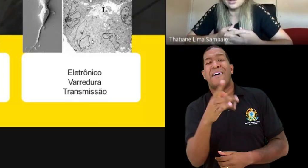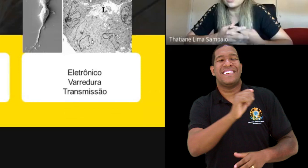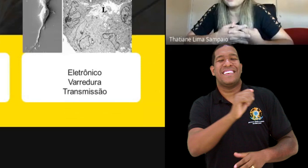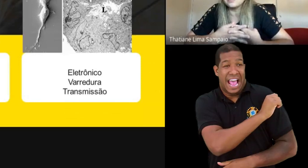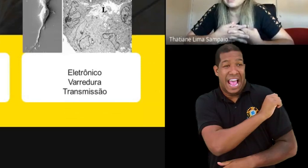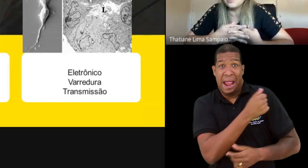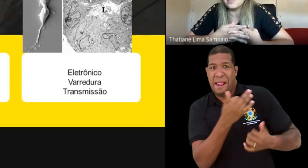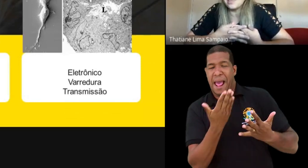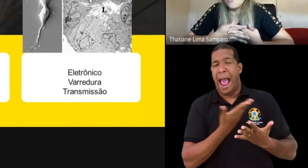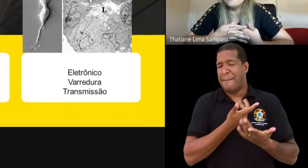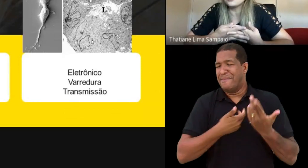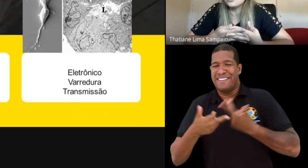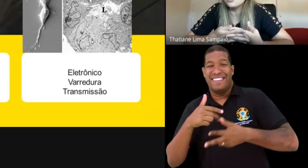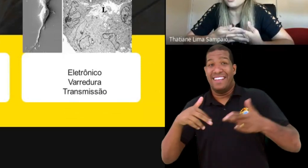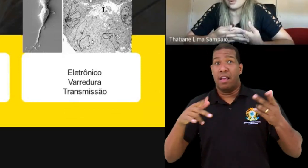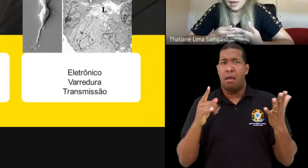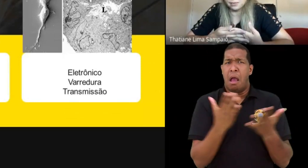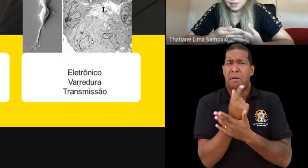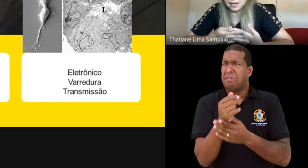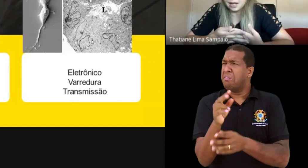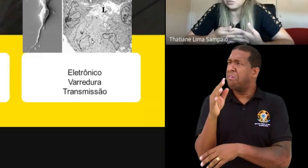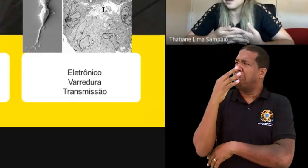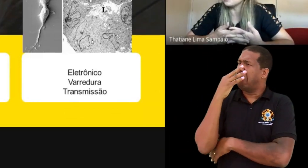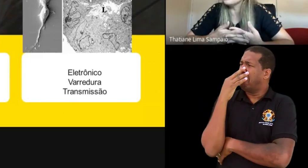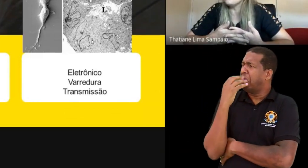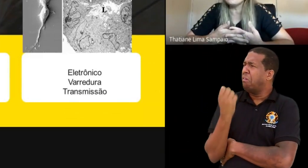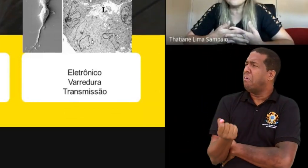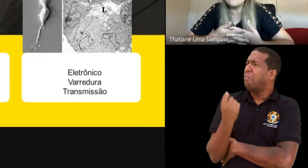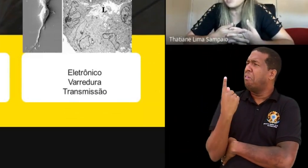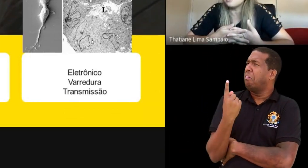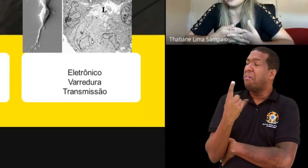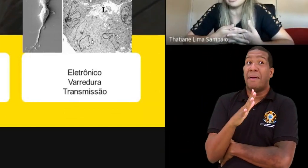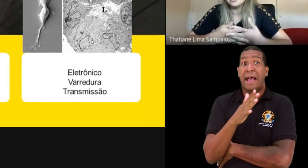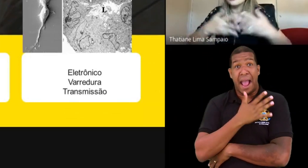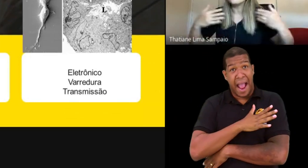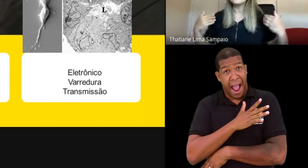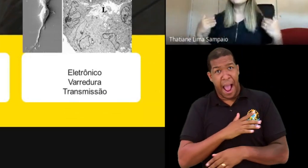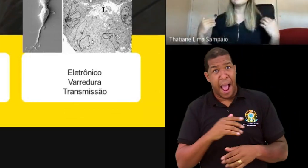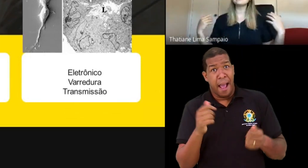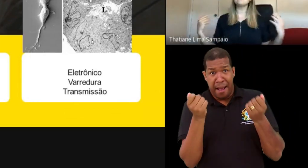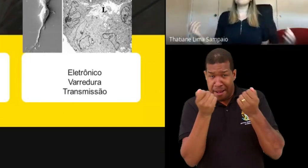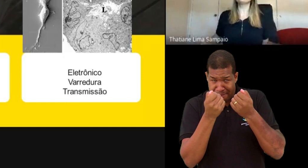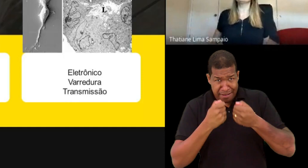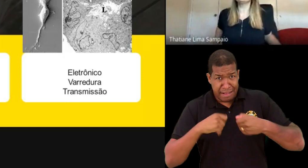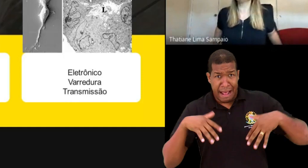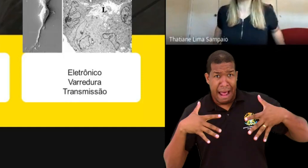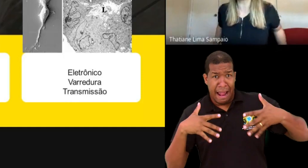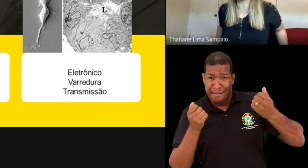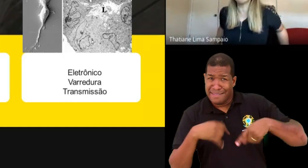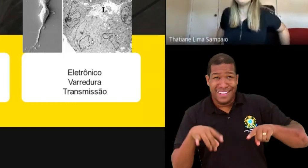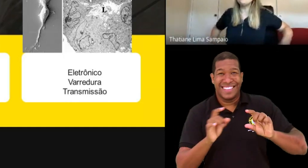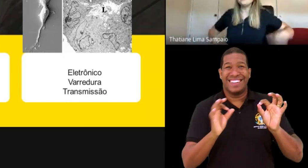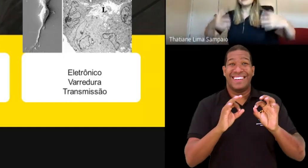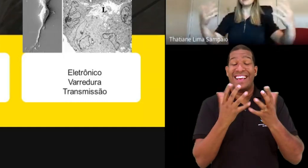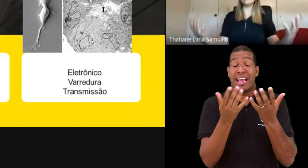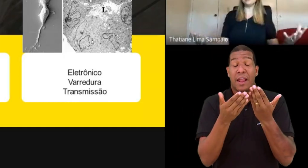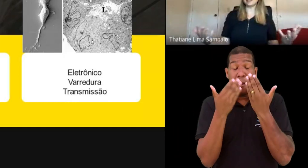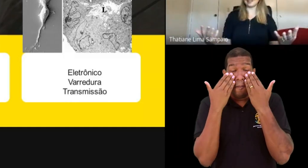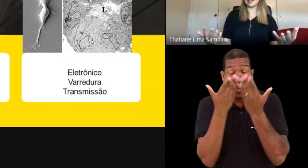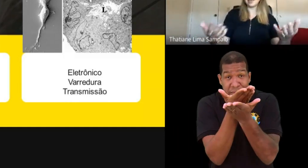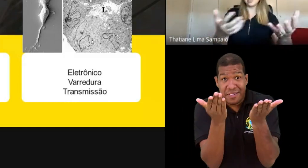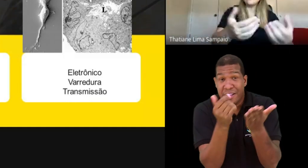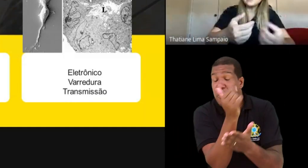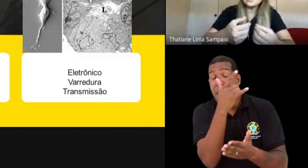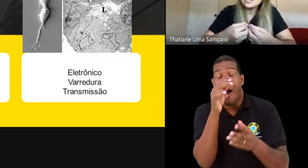aqui, o que eu estou falando é obscuro, é abstrato, mas não tenham medo. Eu estou querendo trazer para vocês uma outra visão da